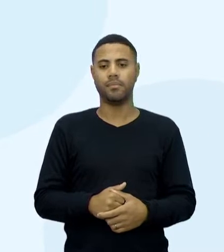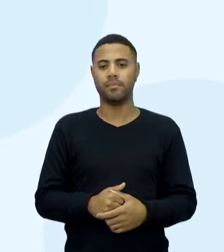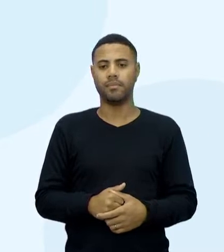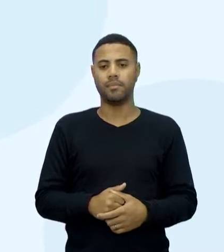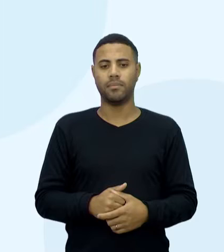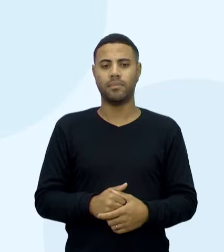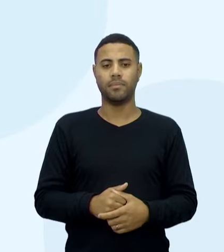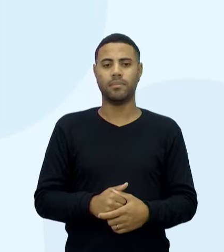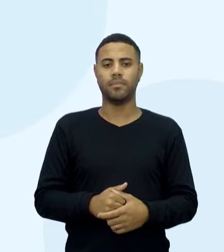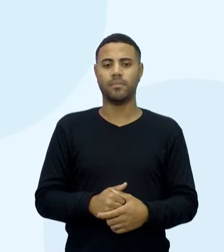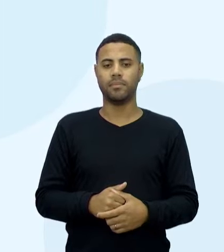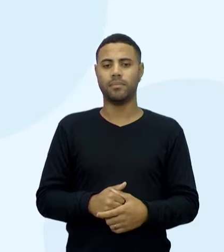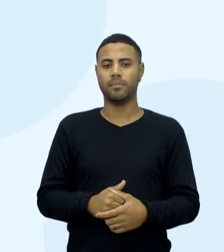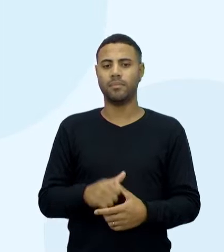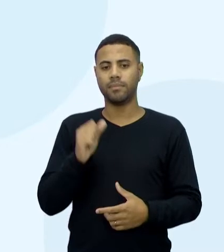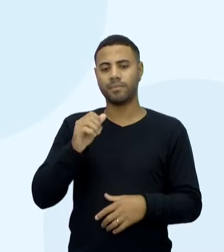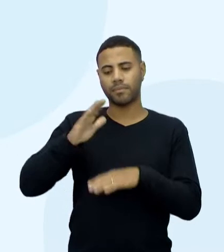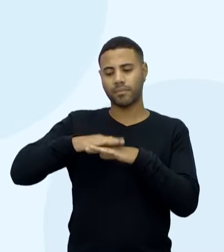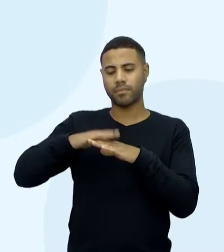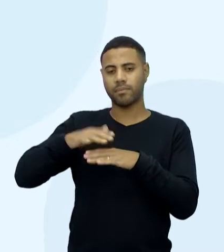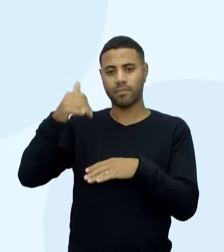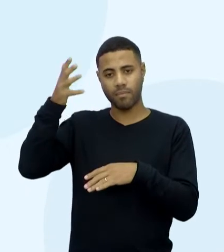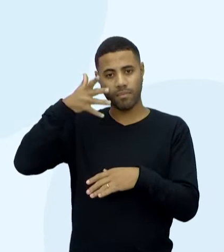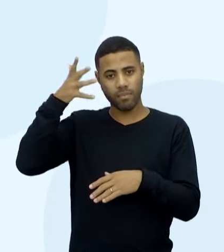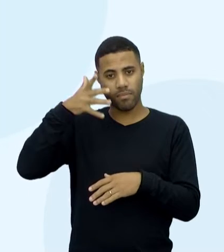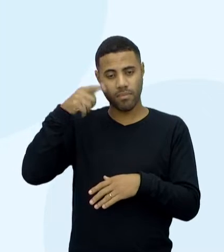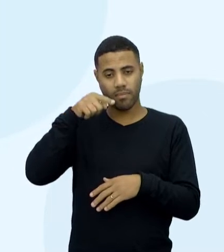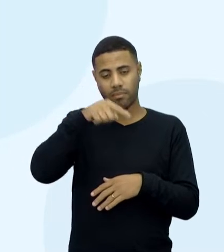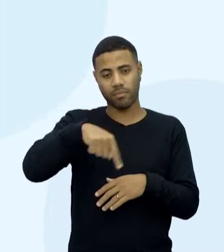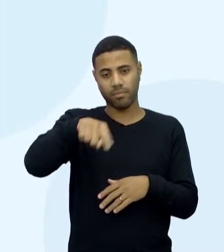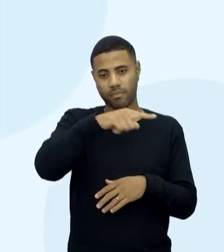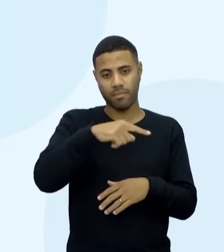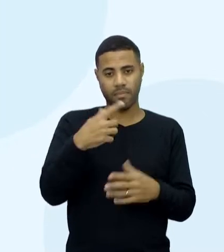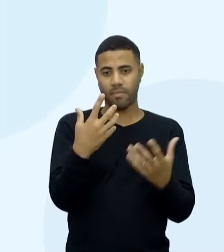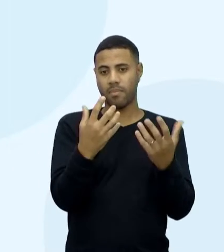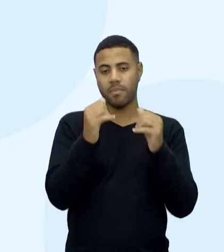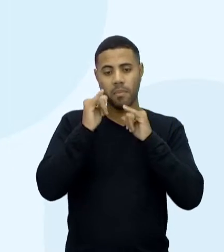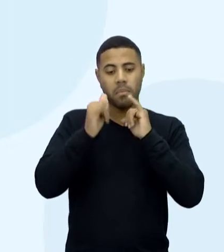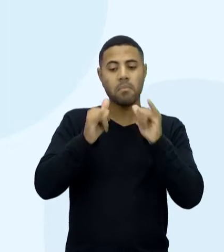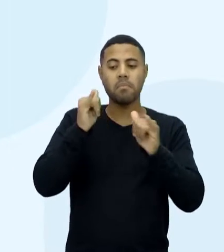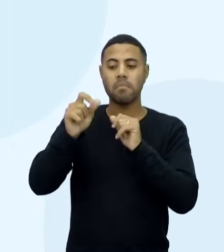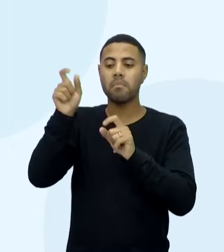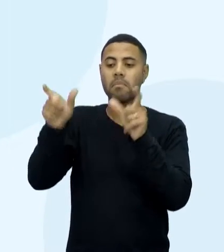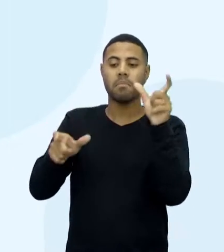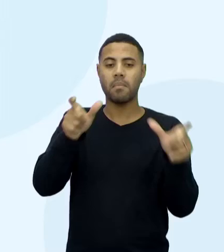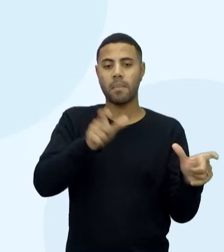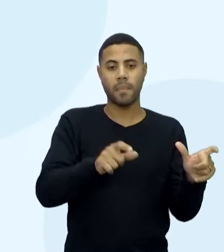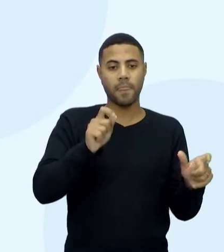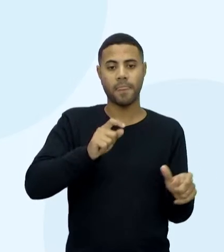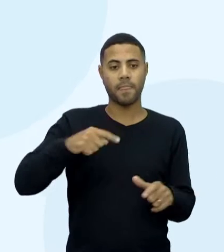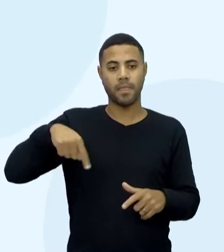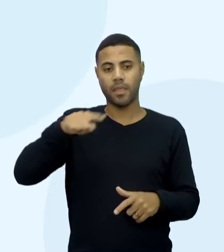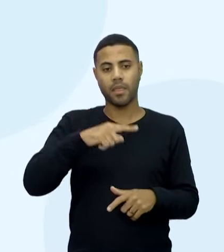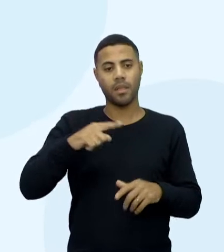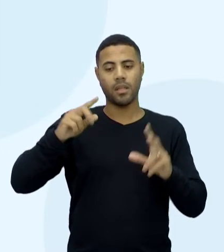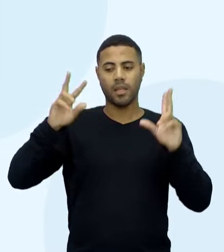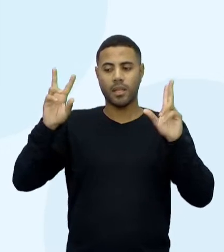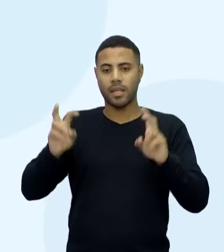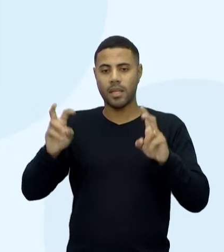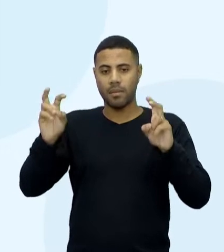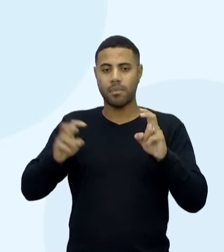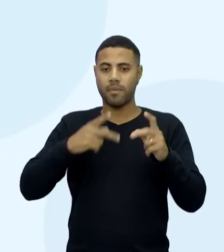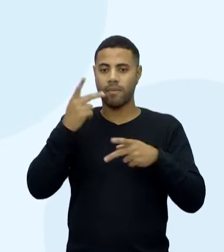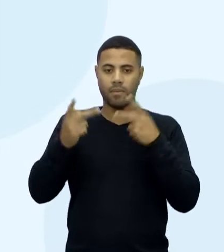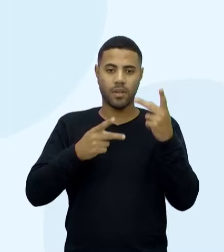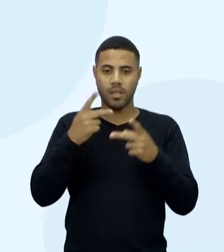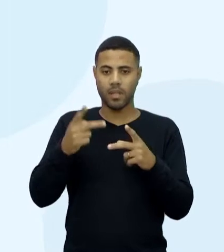interlocutor desse discurso quem o recebe para quem ele tá falando do que se fala qual é o